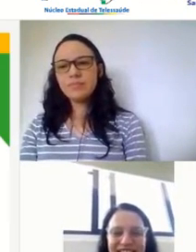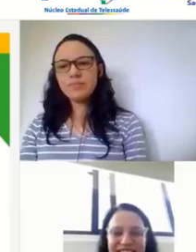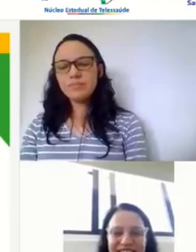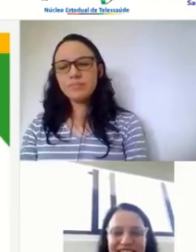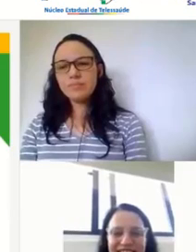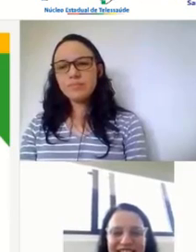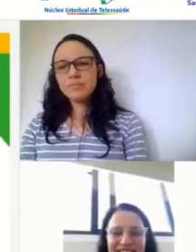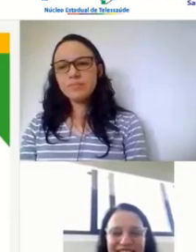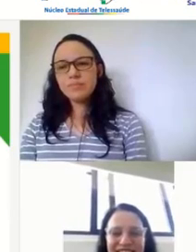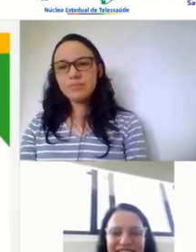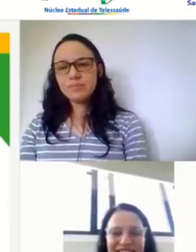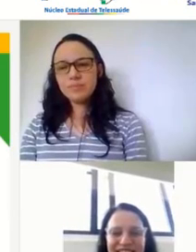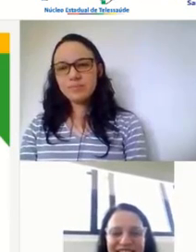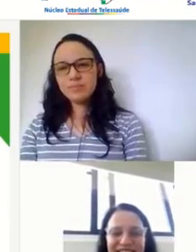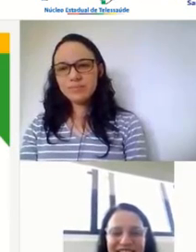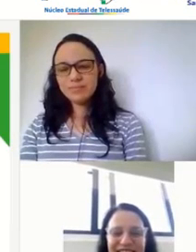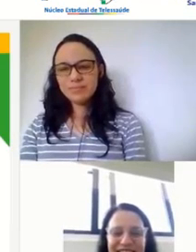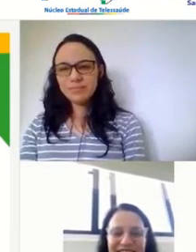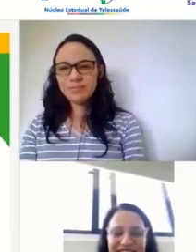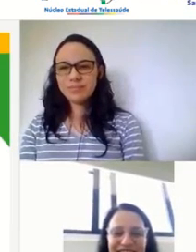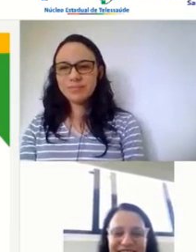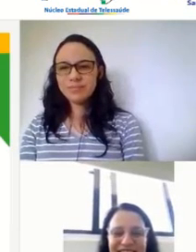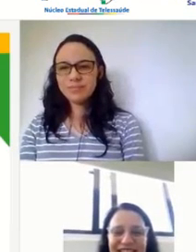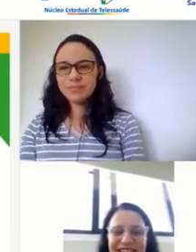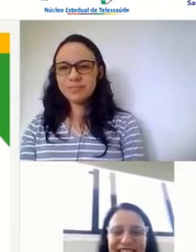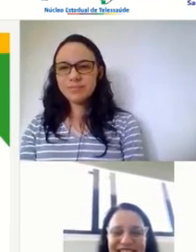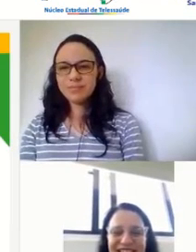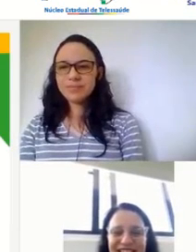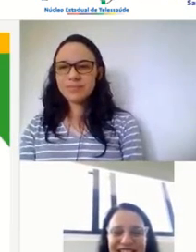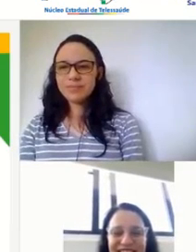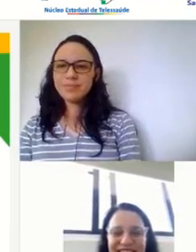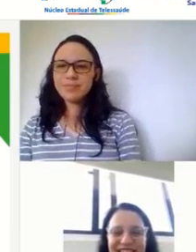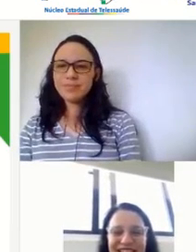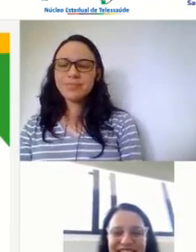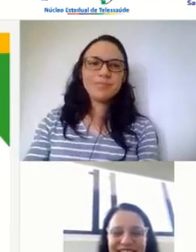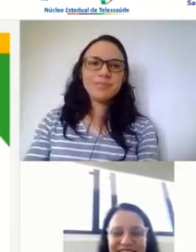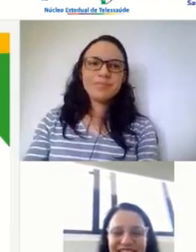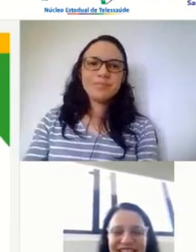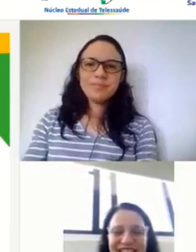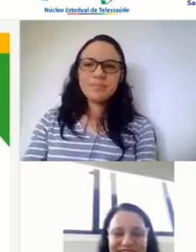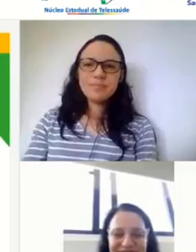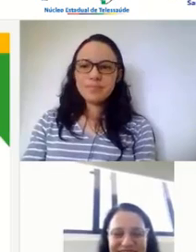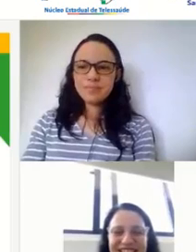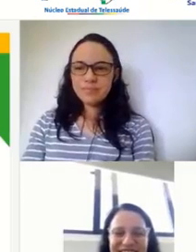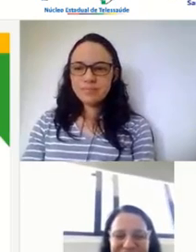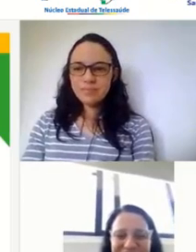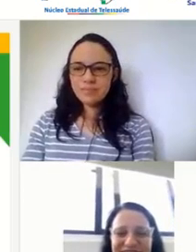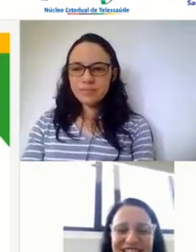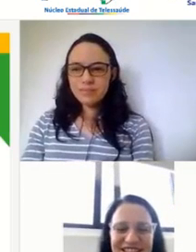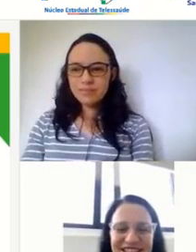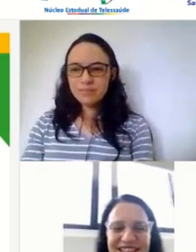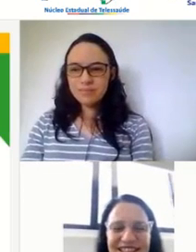aproximar-se da nossa equipe em nome da